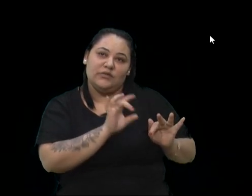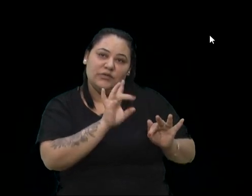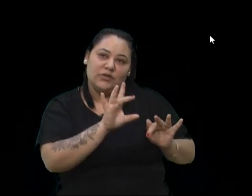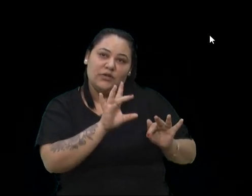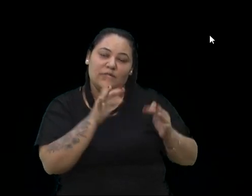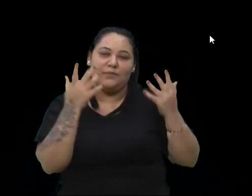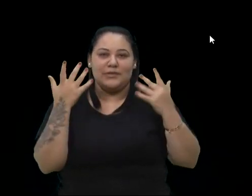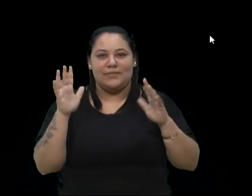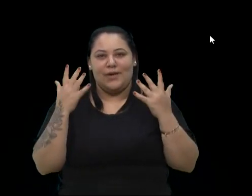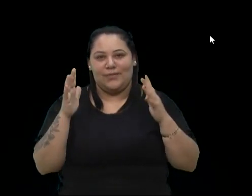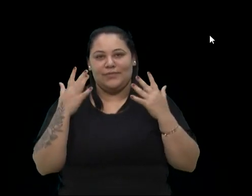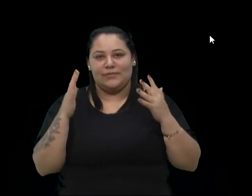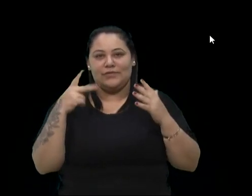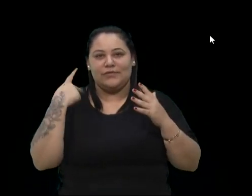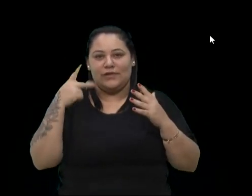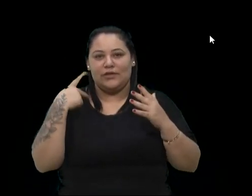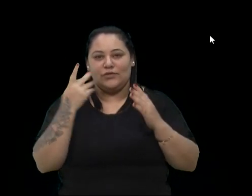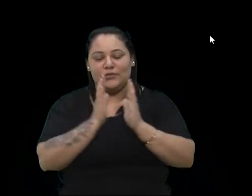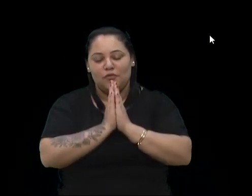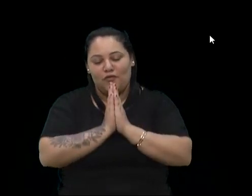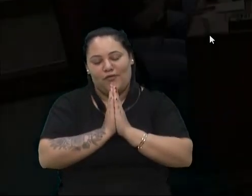de palmas desses vereadores dessa casa.